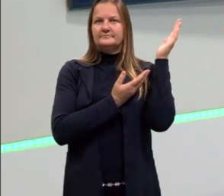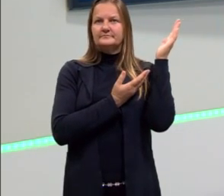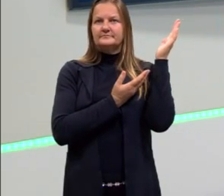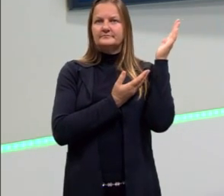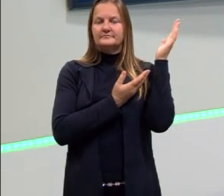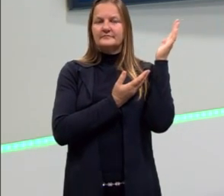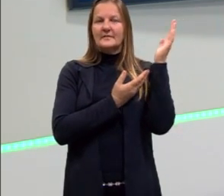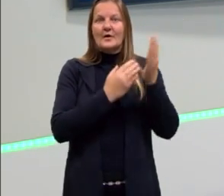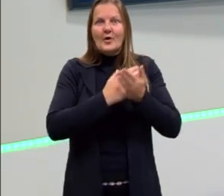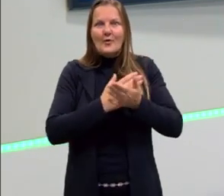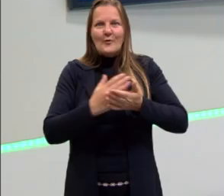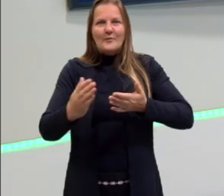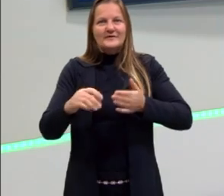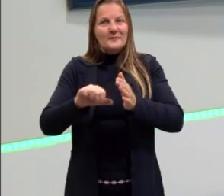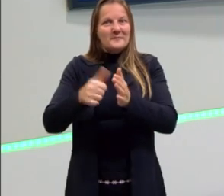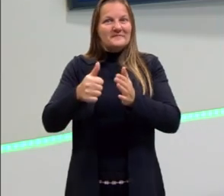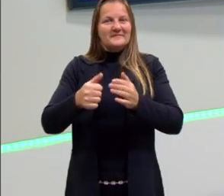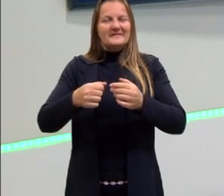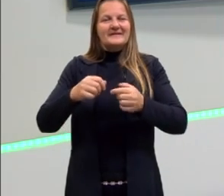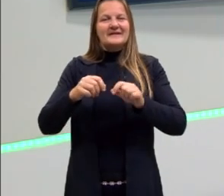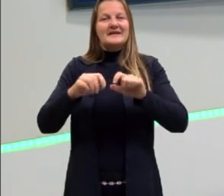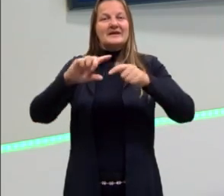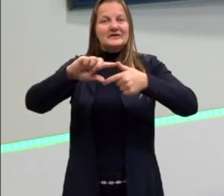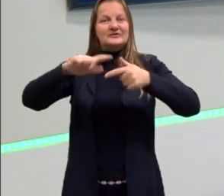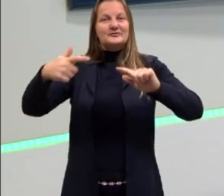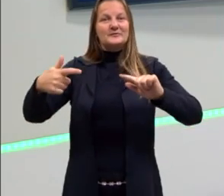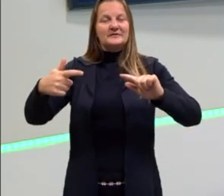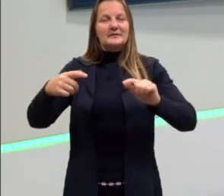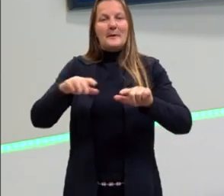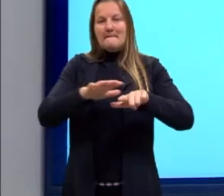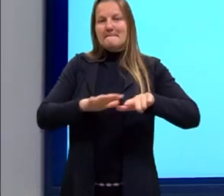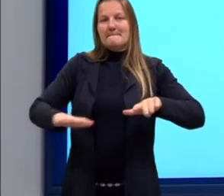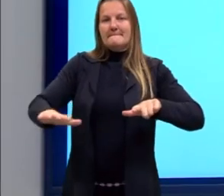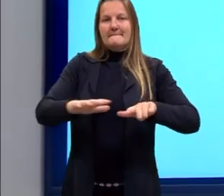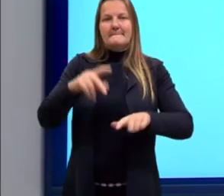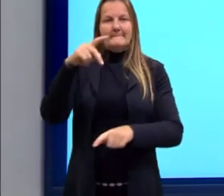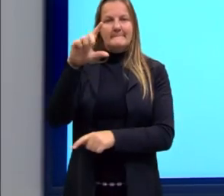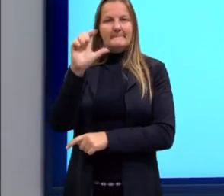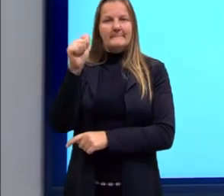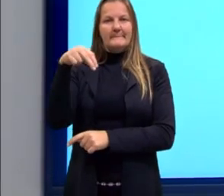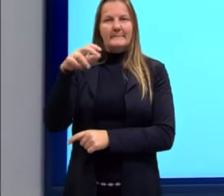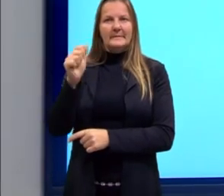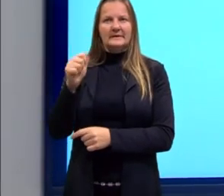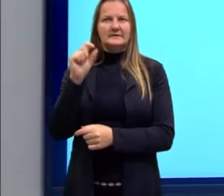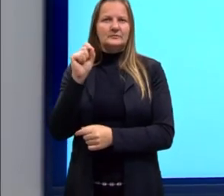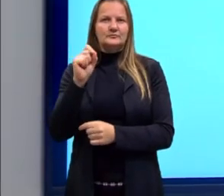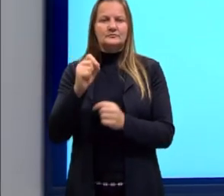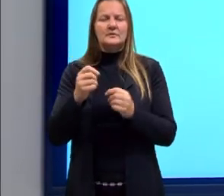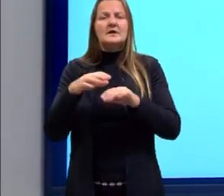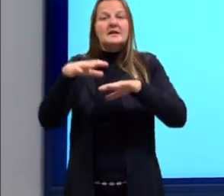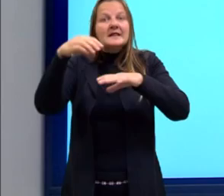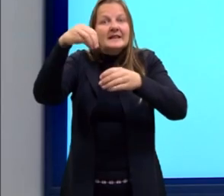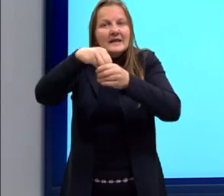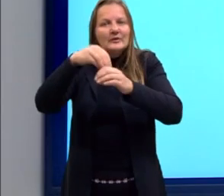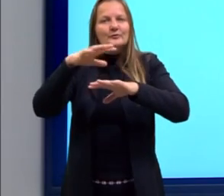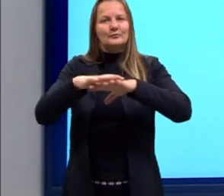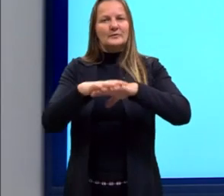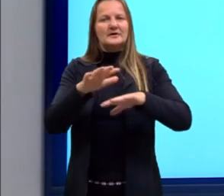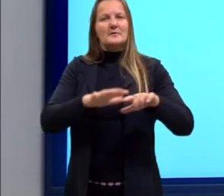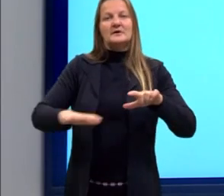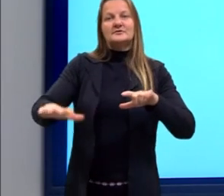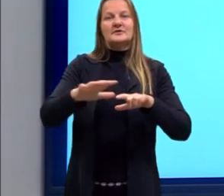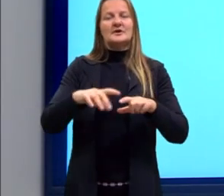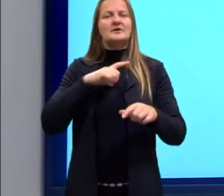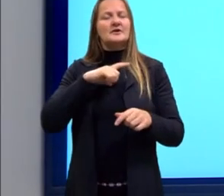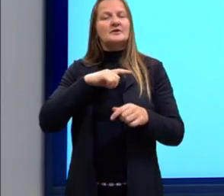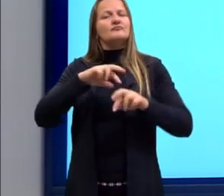pela geometria plana ou geometria euclidiana a geometria plana é a área da matemática que